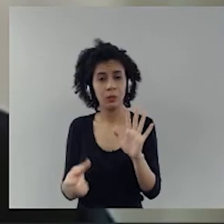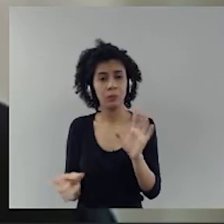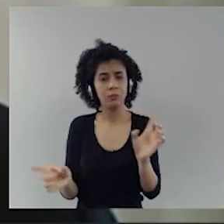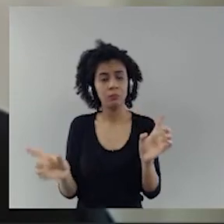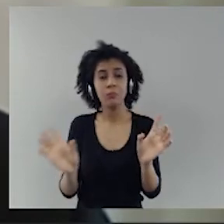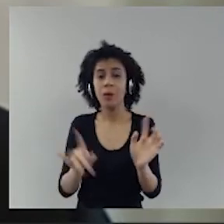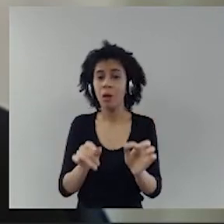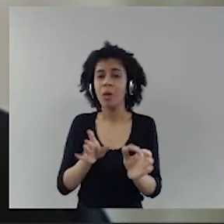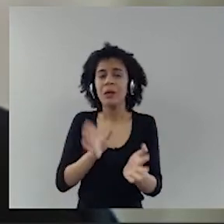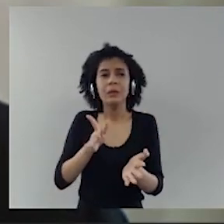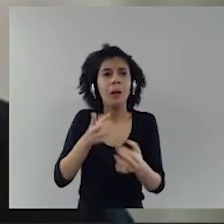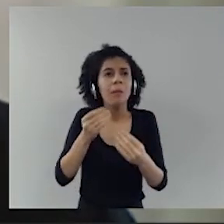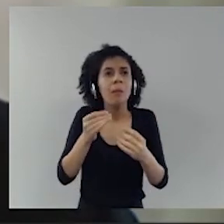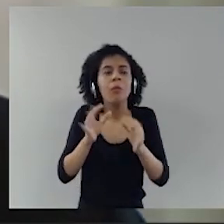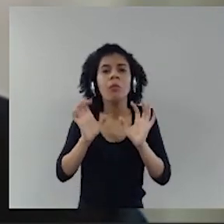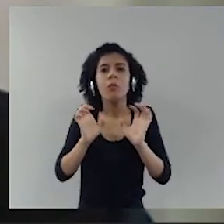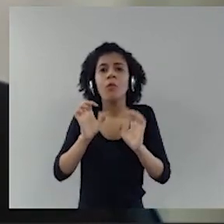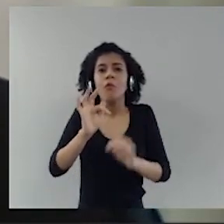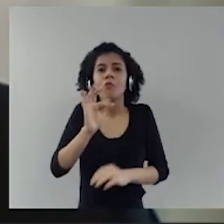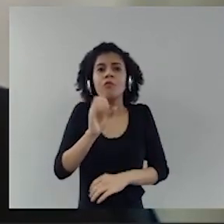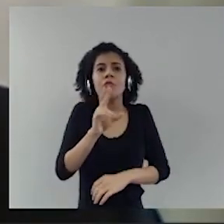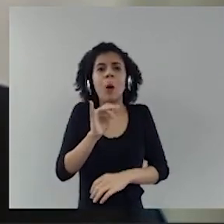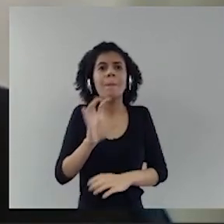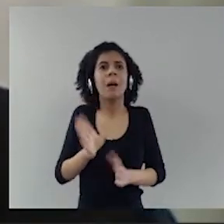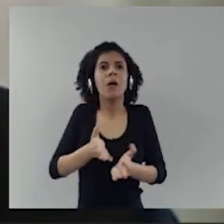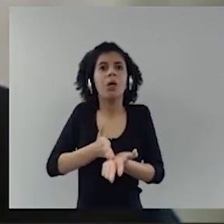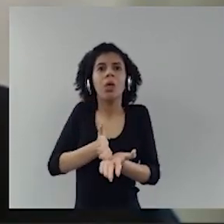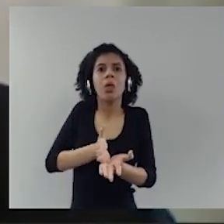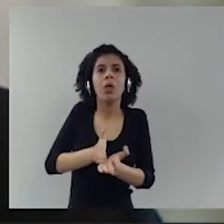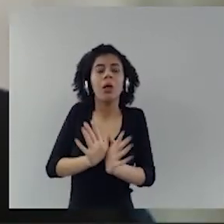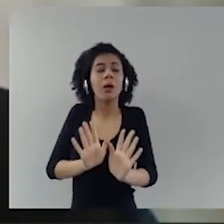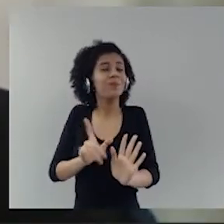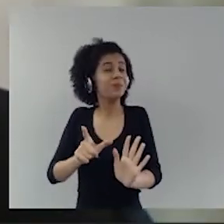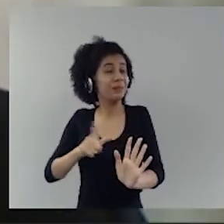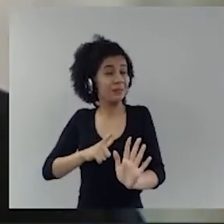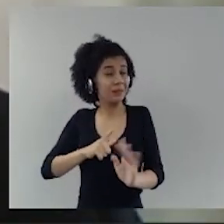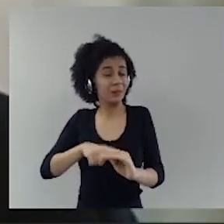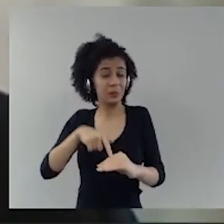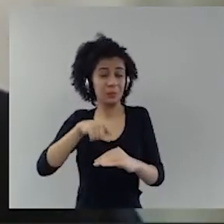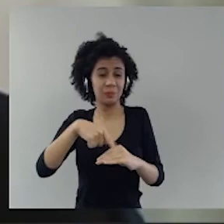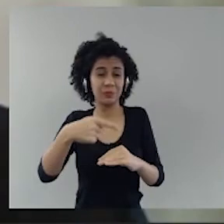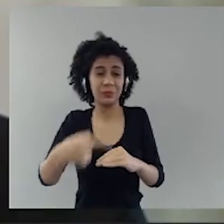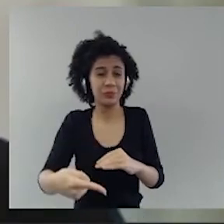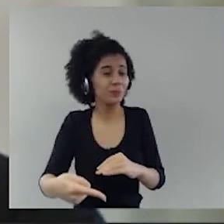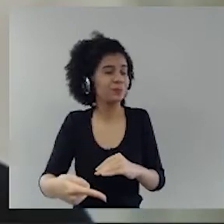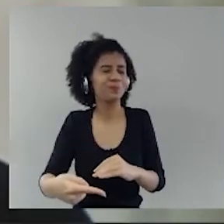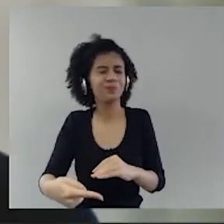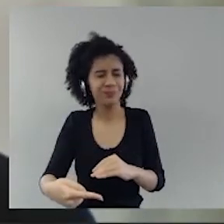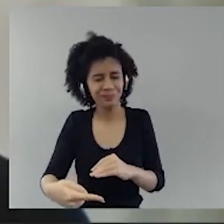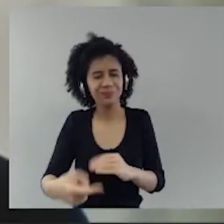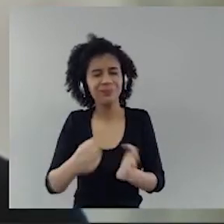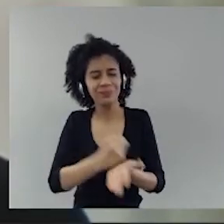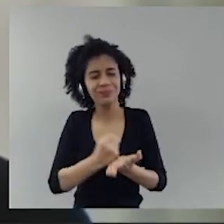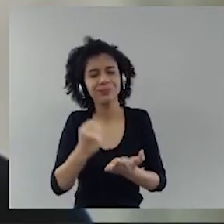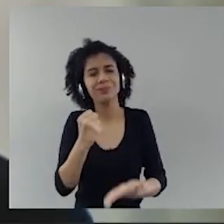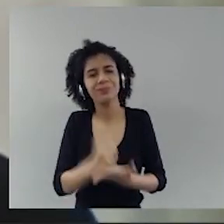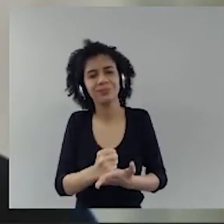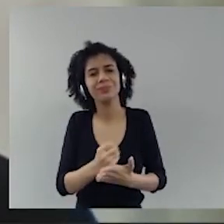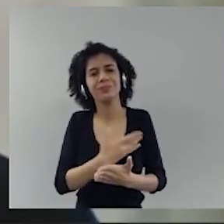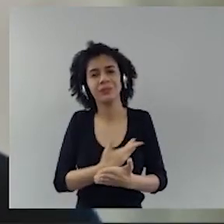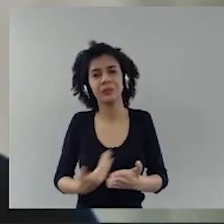extremamente formalista ela causa algumas consequências para as contratações públicas